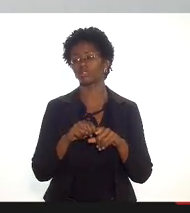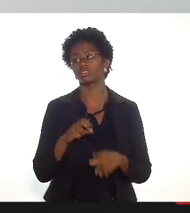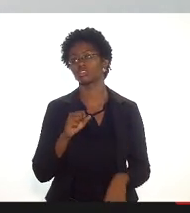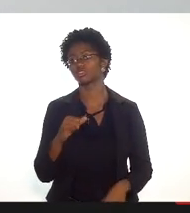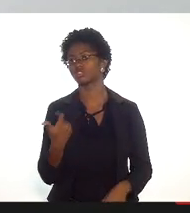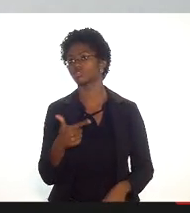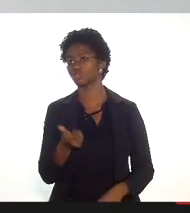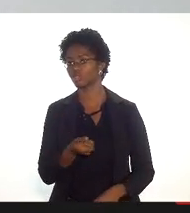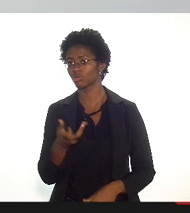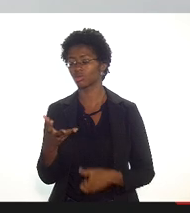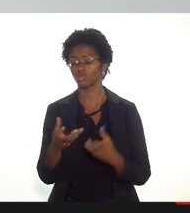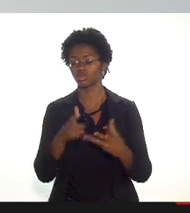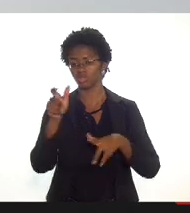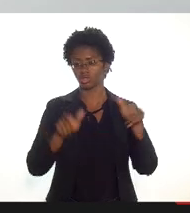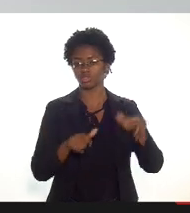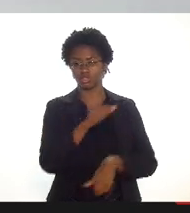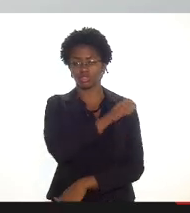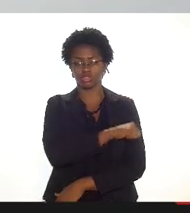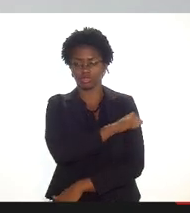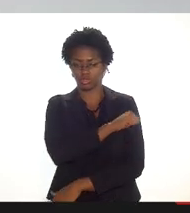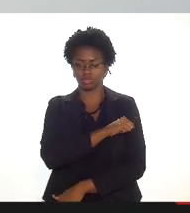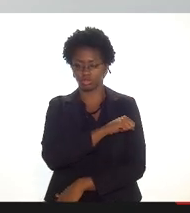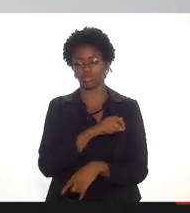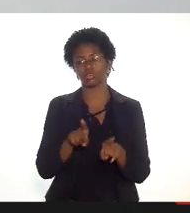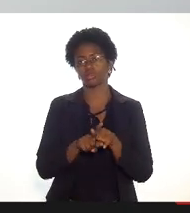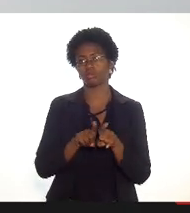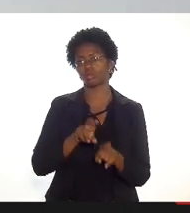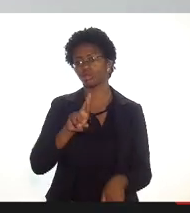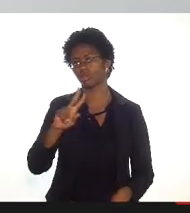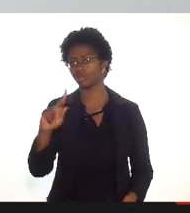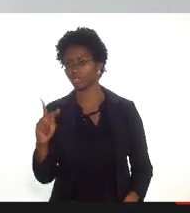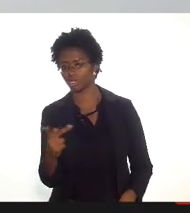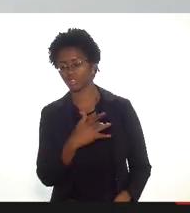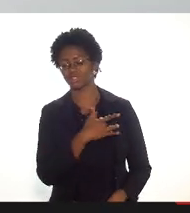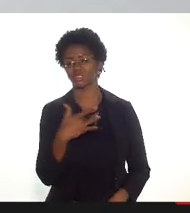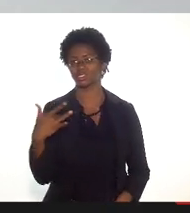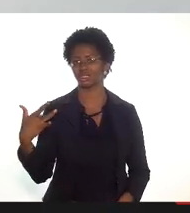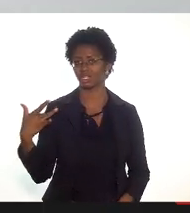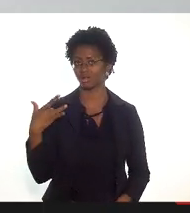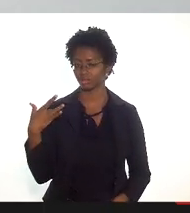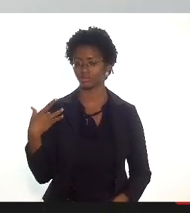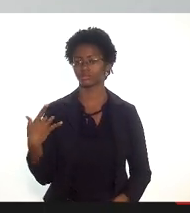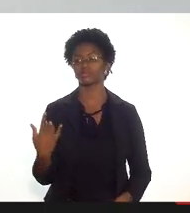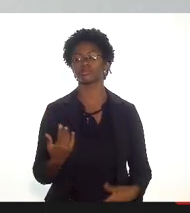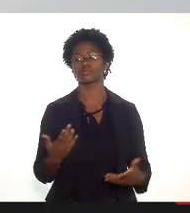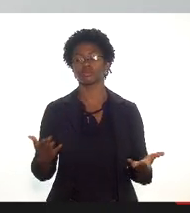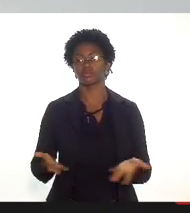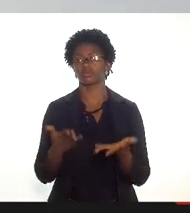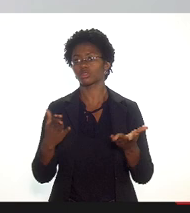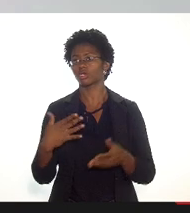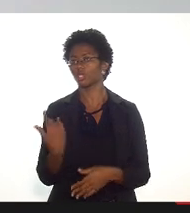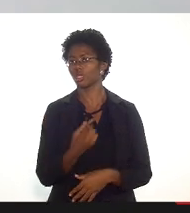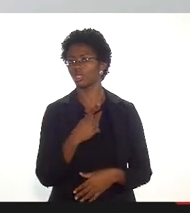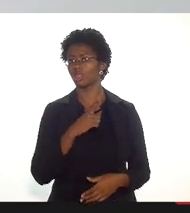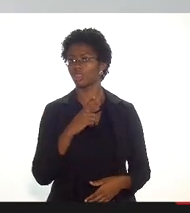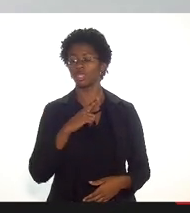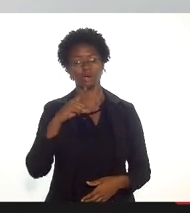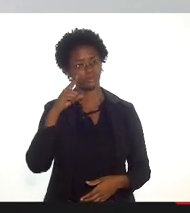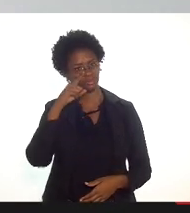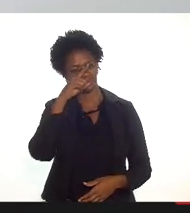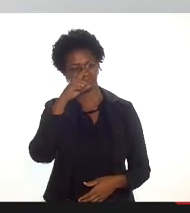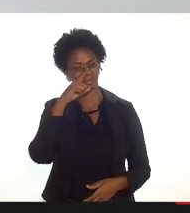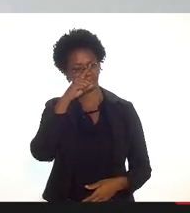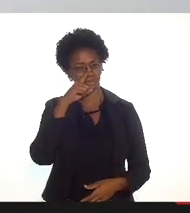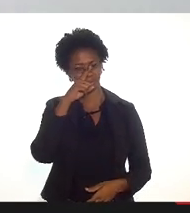de enfermagem ou quantitativos aí de recursos humanos em saúde, isso faz com que a gente tenha o risco, então,